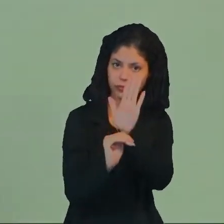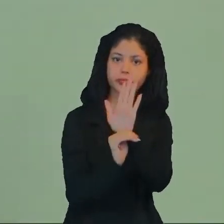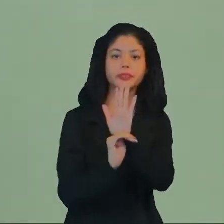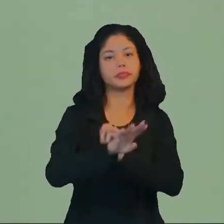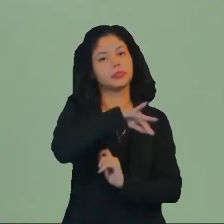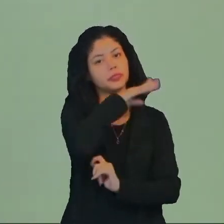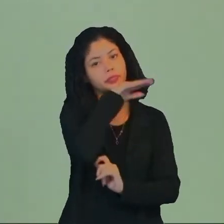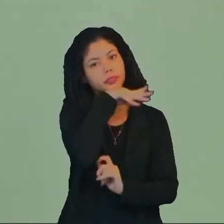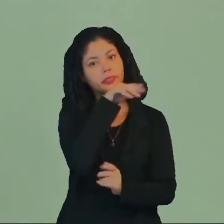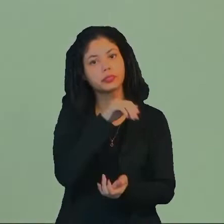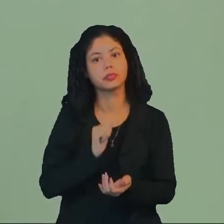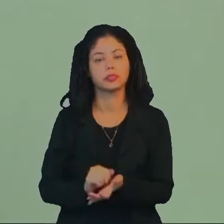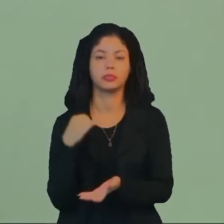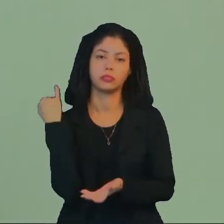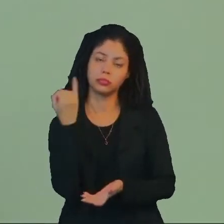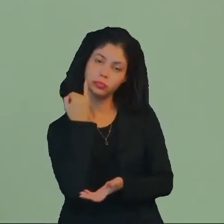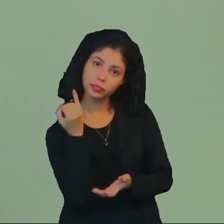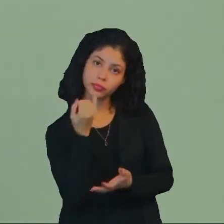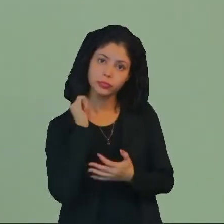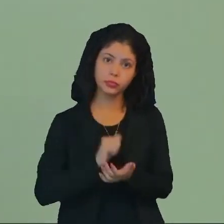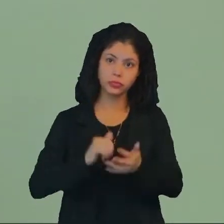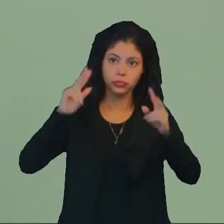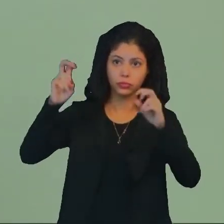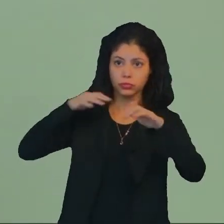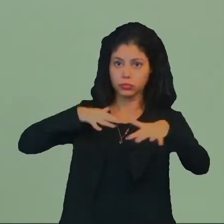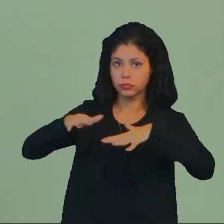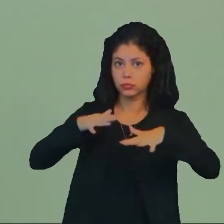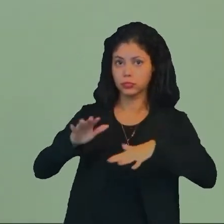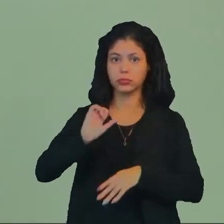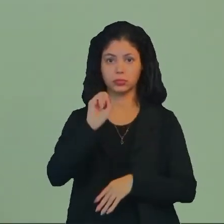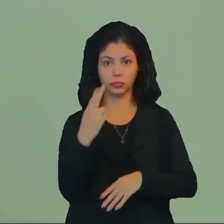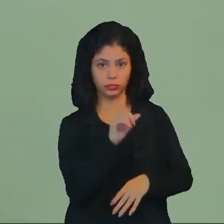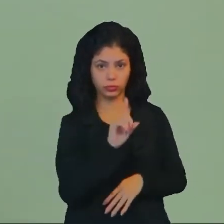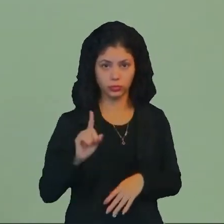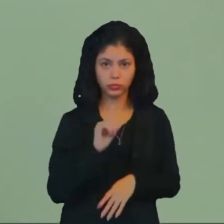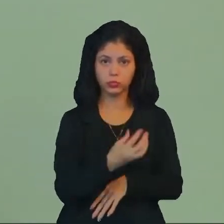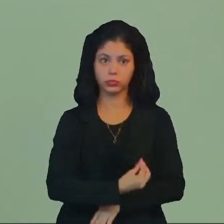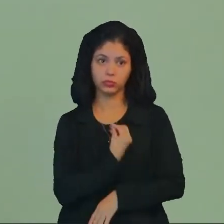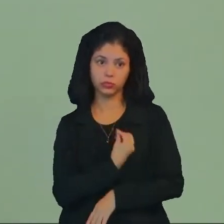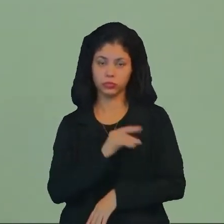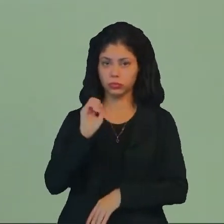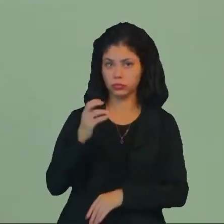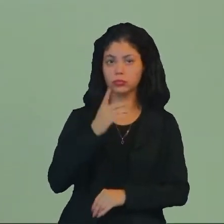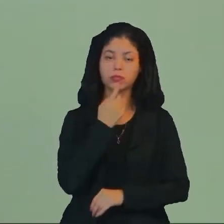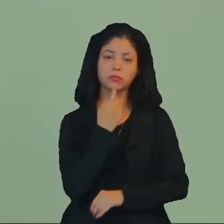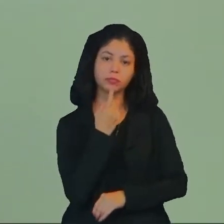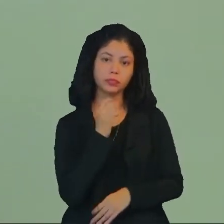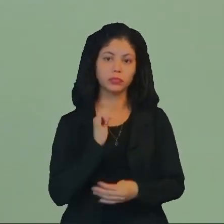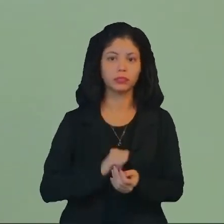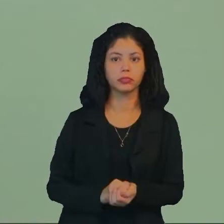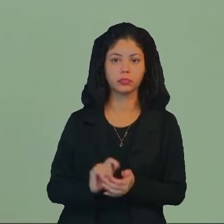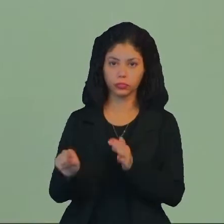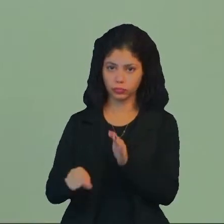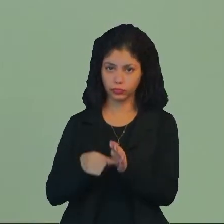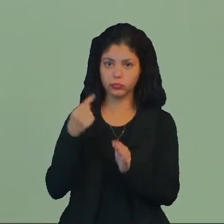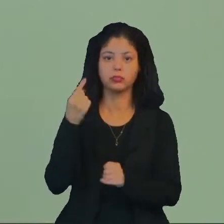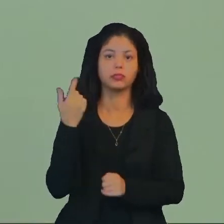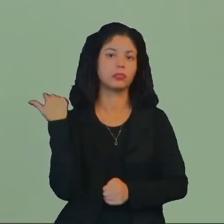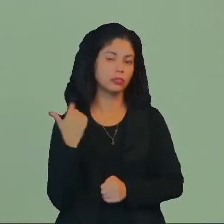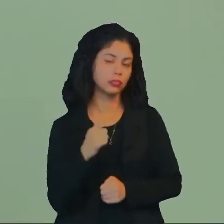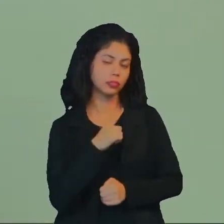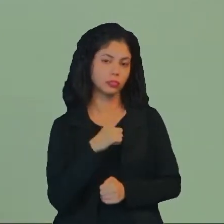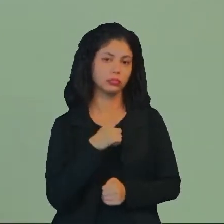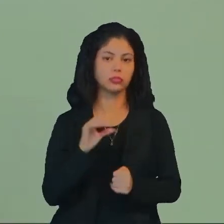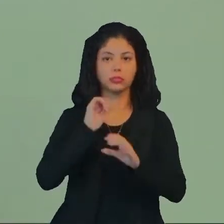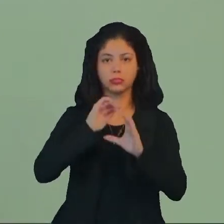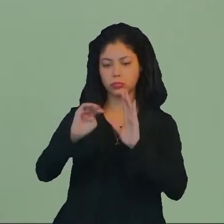os animais, principalmente a questão de ter movimento ou a presença ou não de sangue. Então ele foi o primeiro a